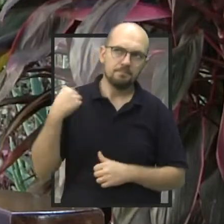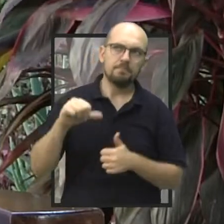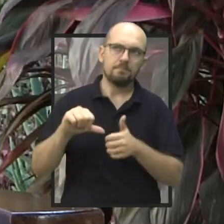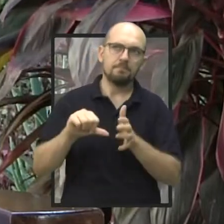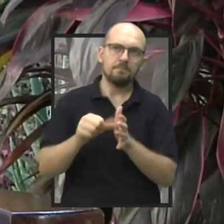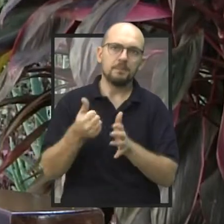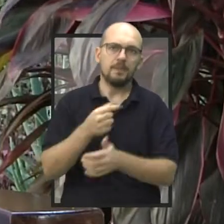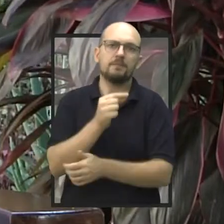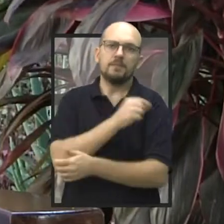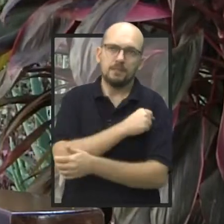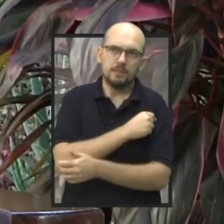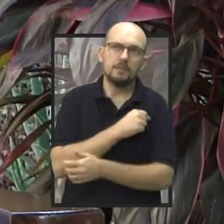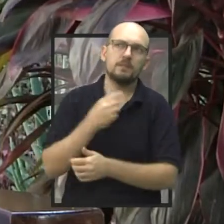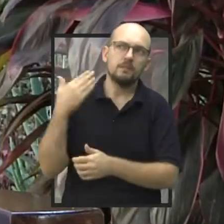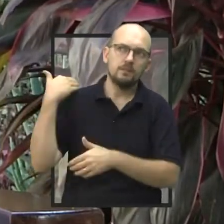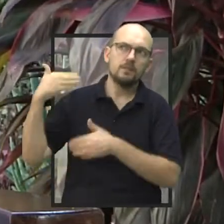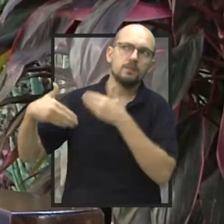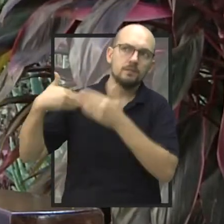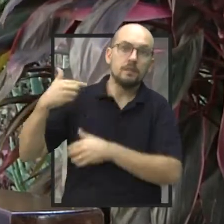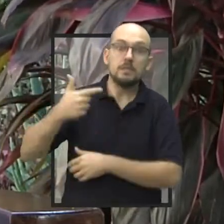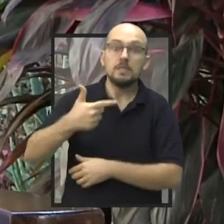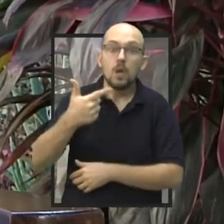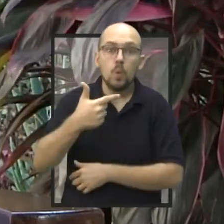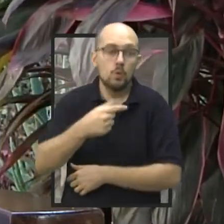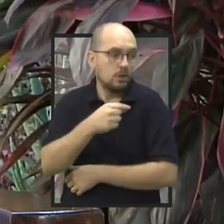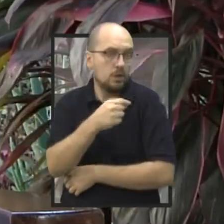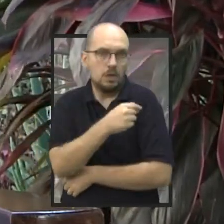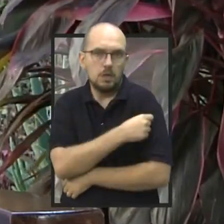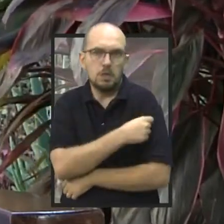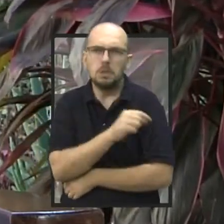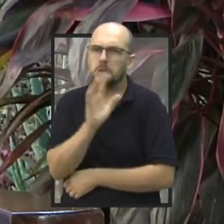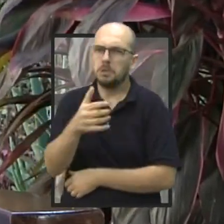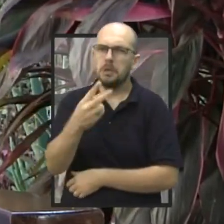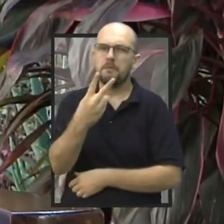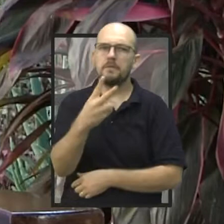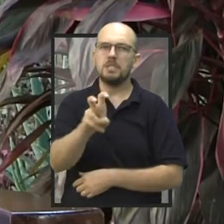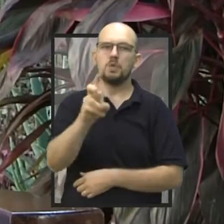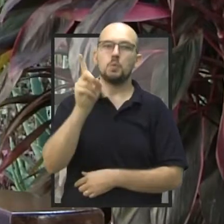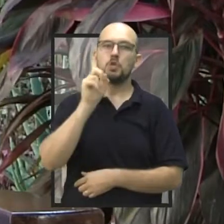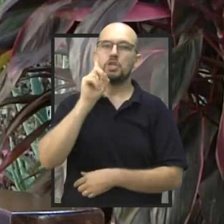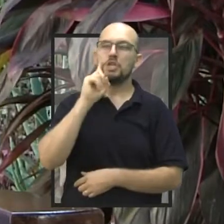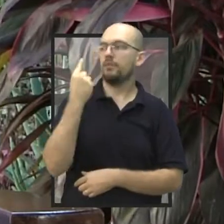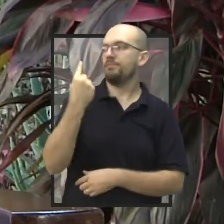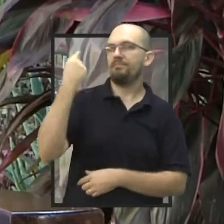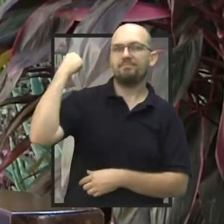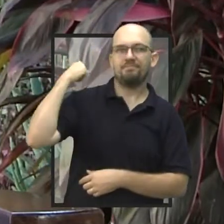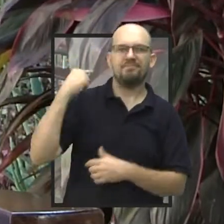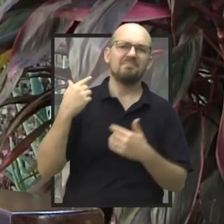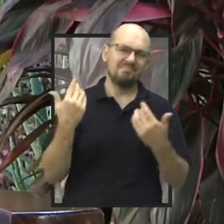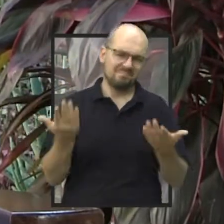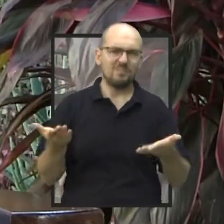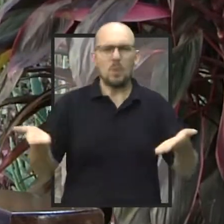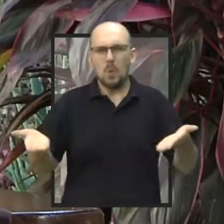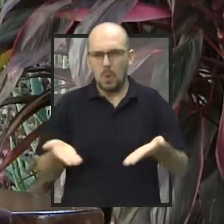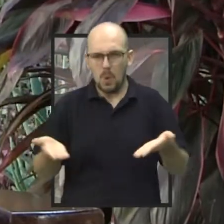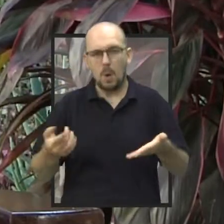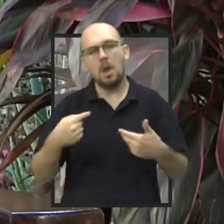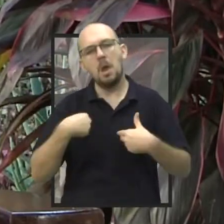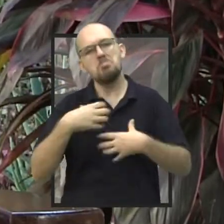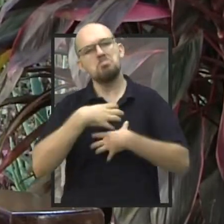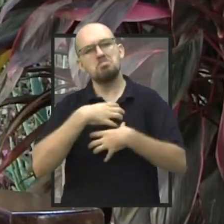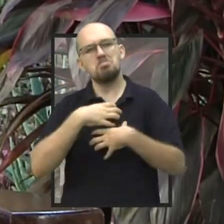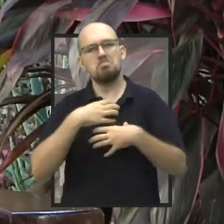vacina, a segunda vacina, e essa segunda vacina já estou com mais de 25 dias. Portanto, eu me sinto